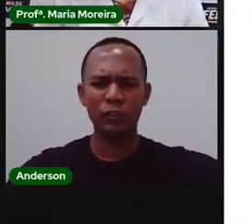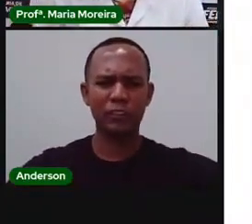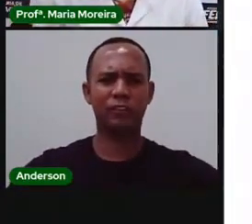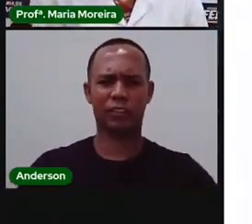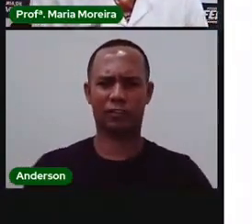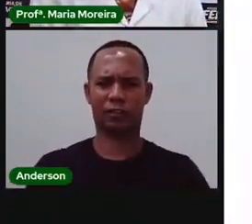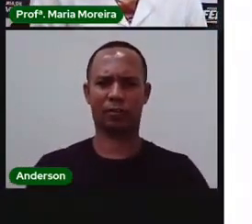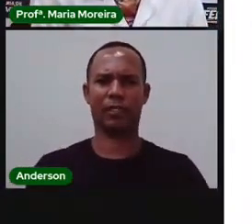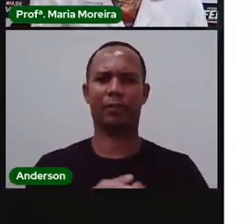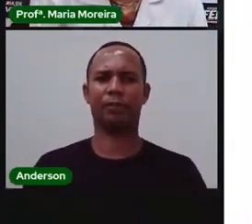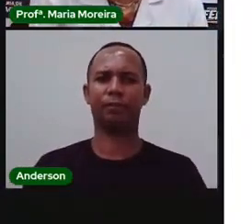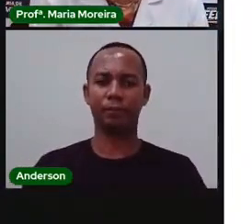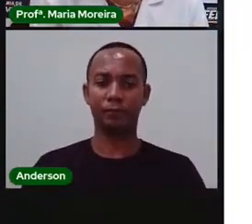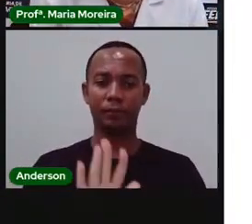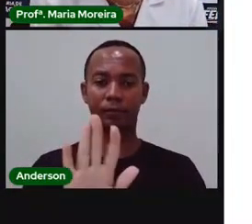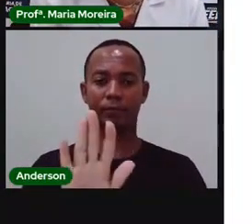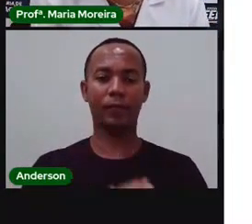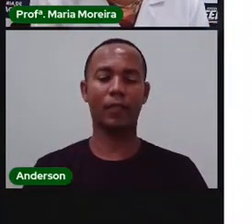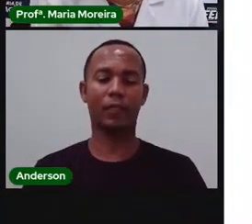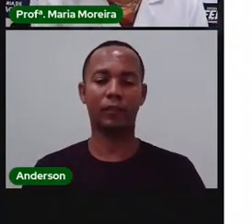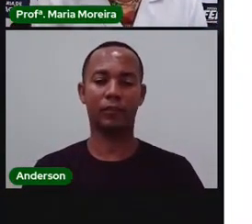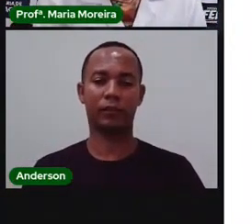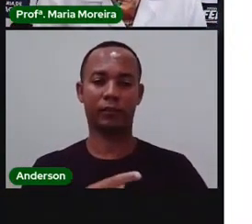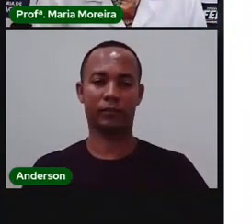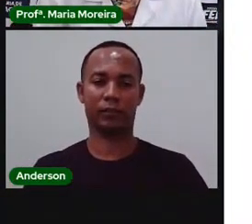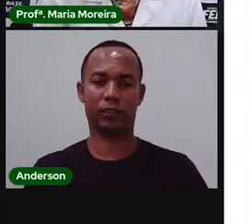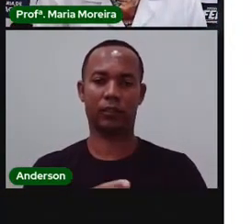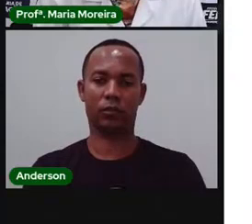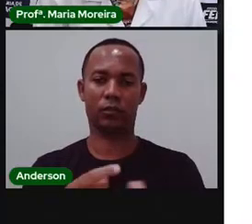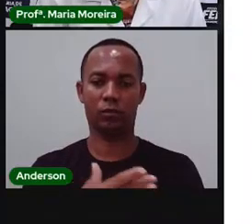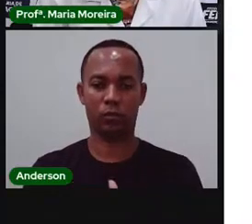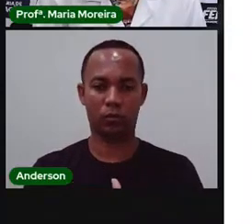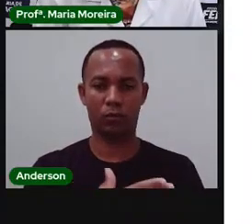crescendo. Bom, a instalação do município ocorreu em